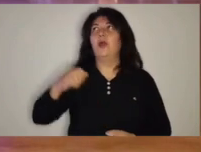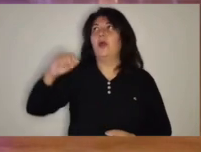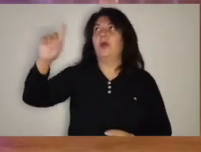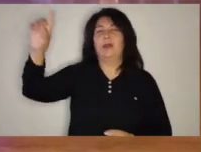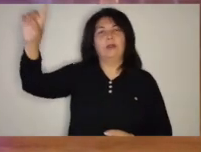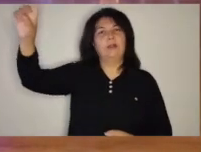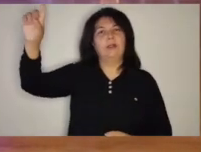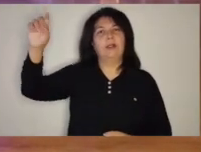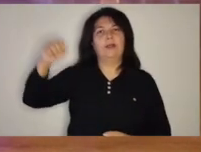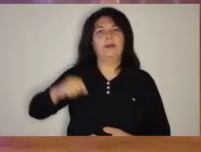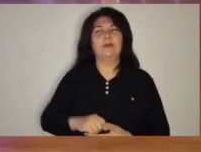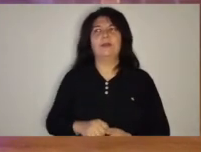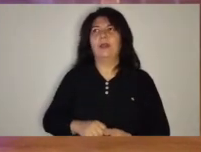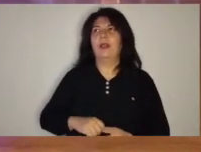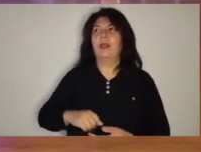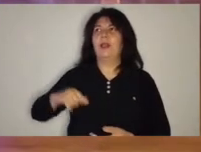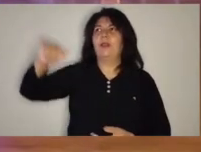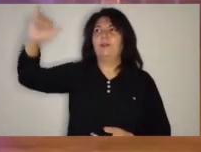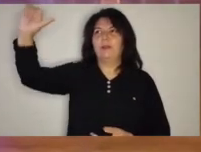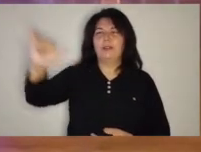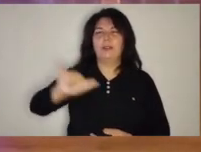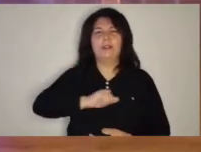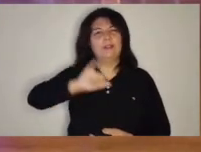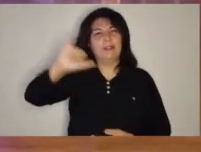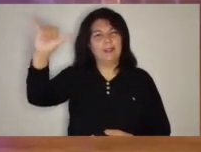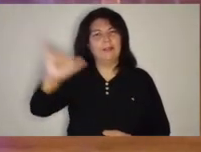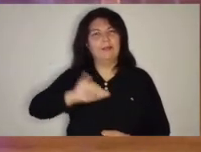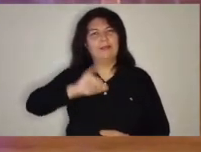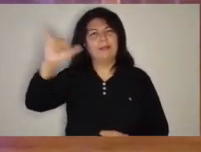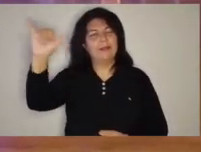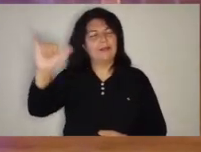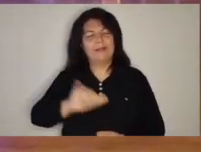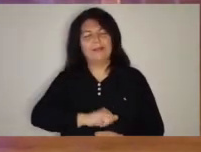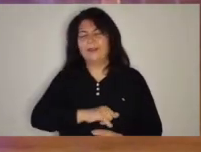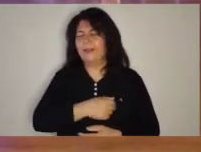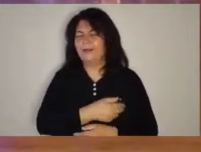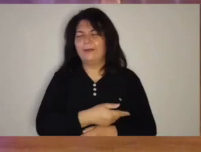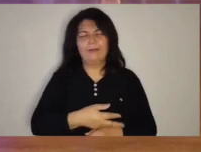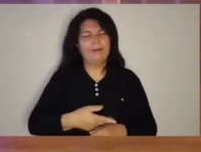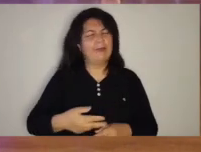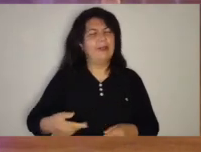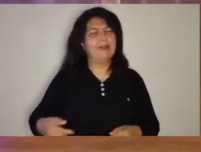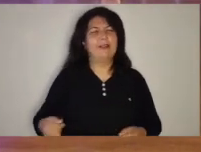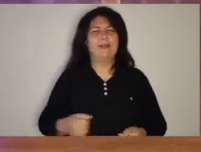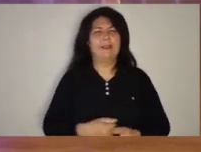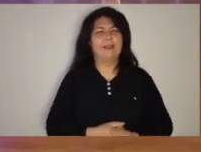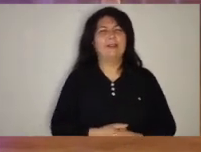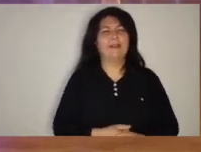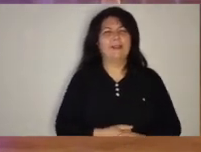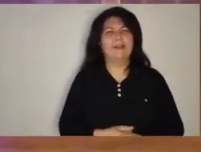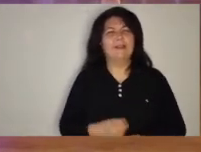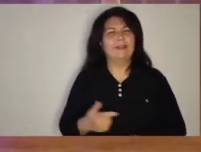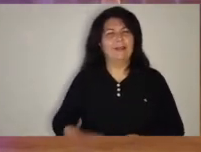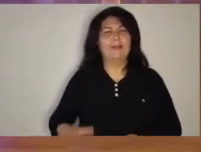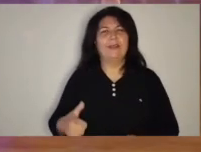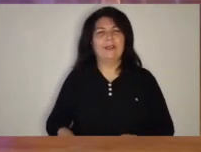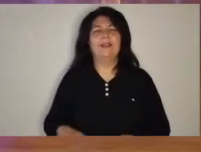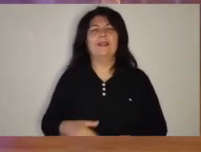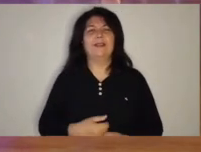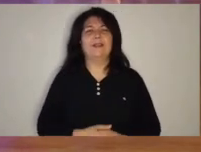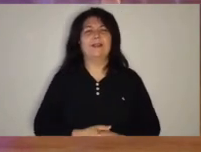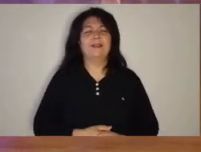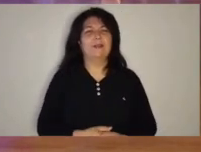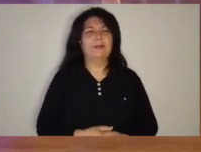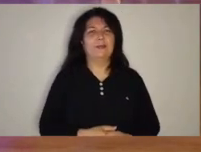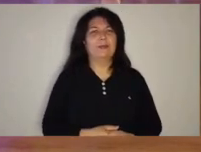participando, o Senhor foi falando várias vezes comigo, falou muito ao meu coração, e